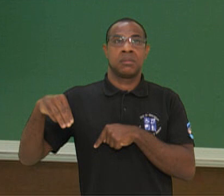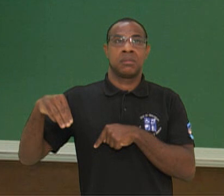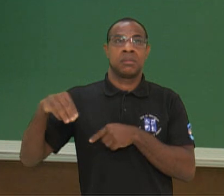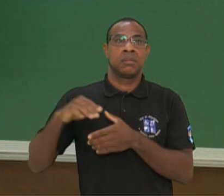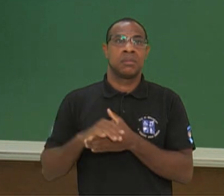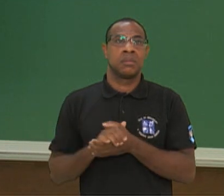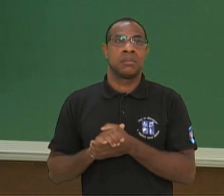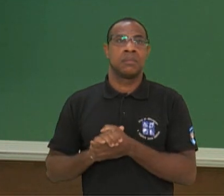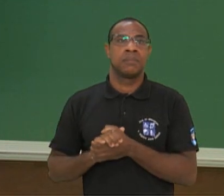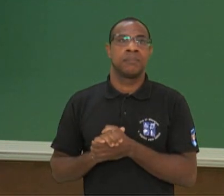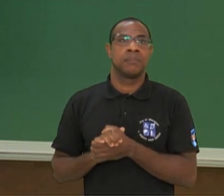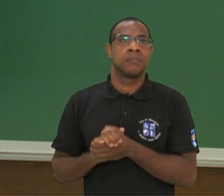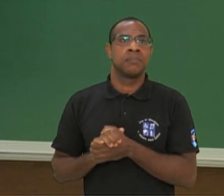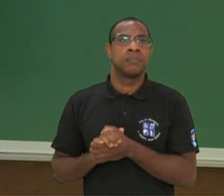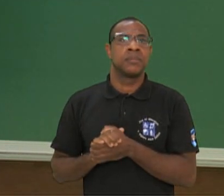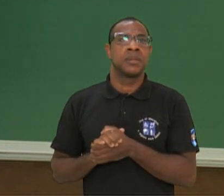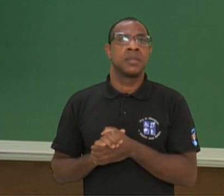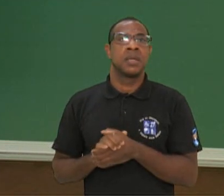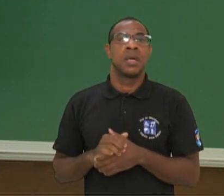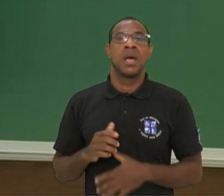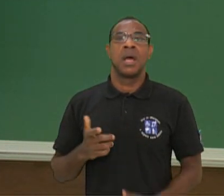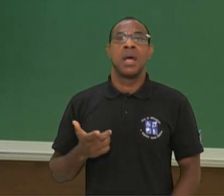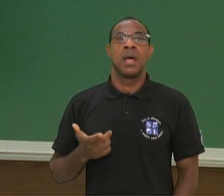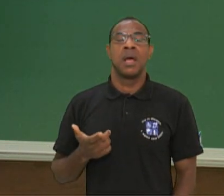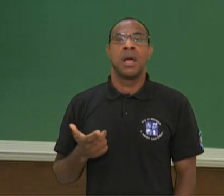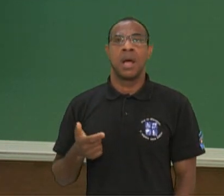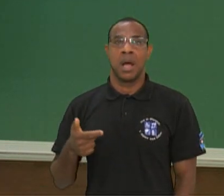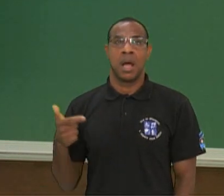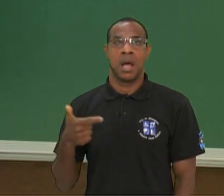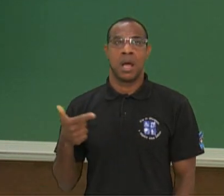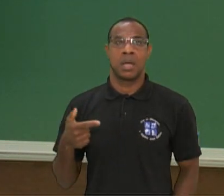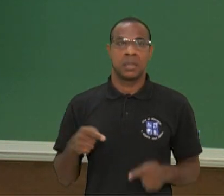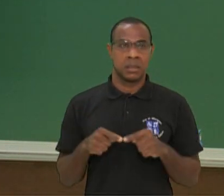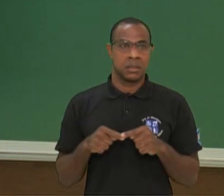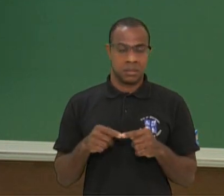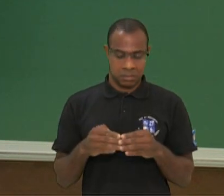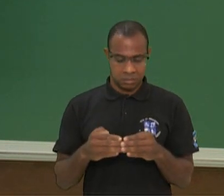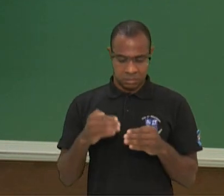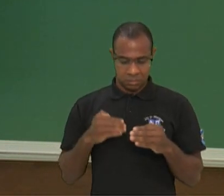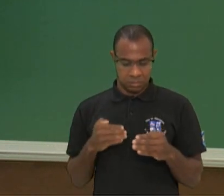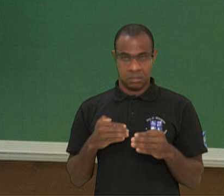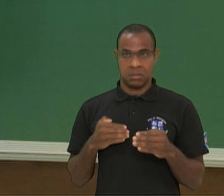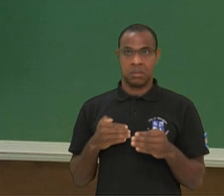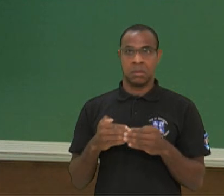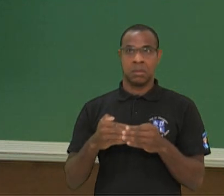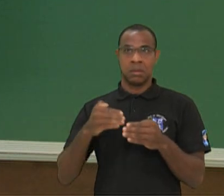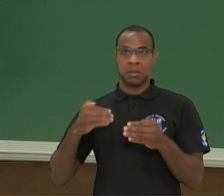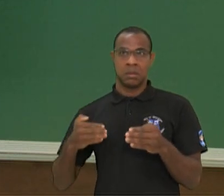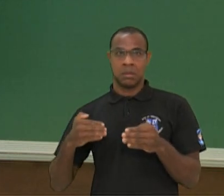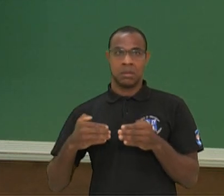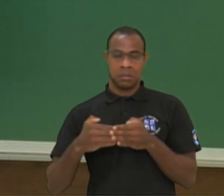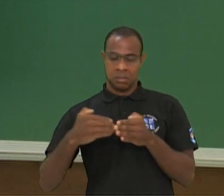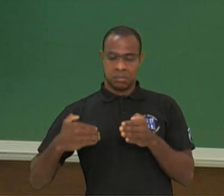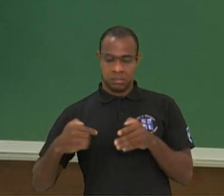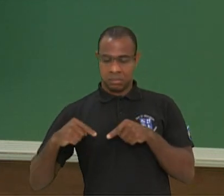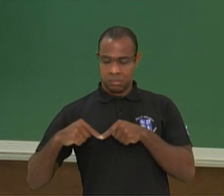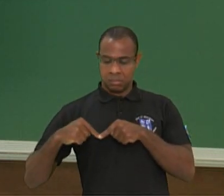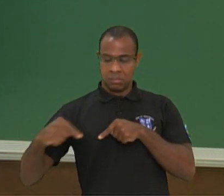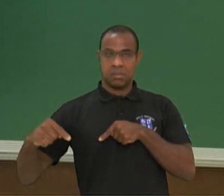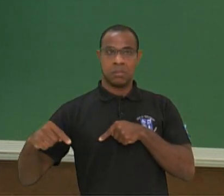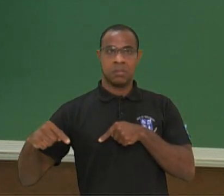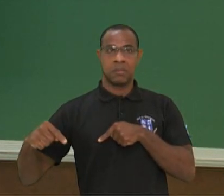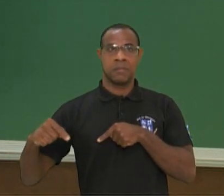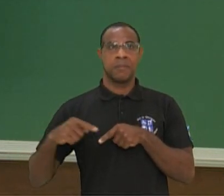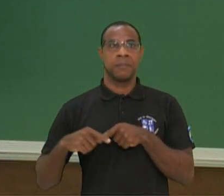uma segunda medida aqui, que é quando é jogado individual. Então, essa medida de 10,97 é para o jogo de duplas, então vai utilizar a